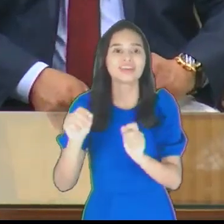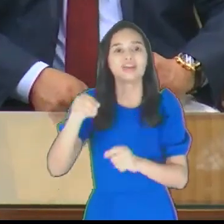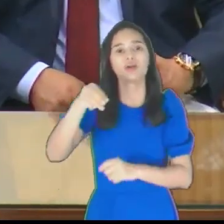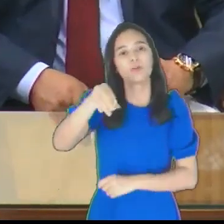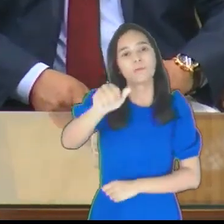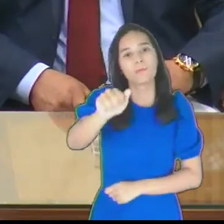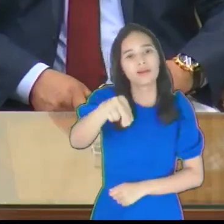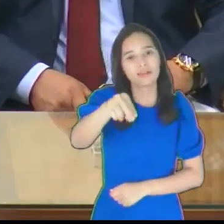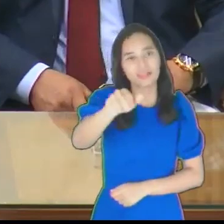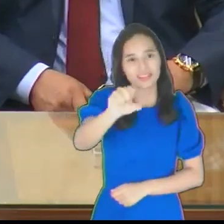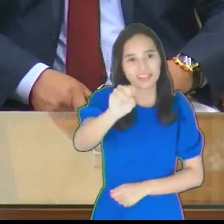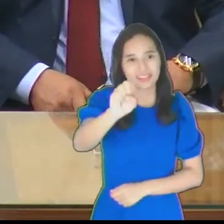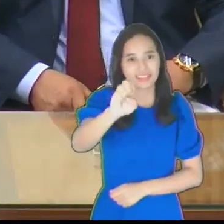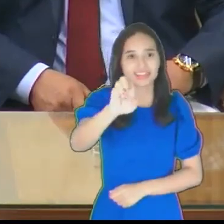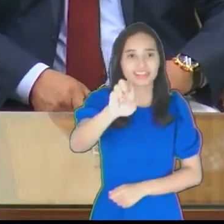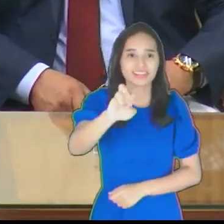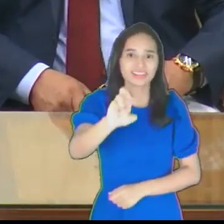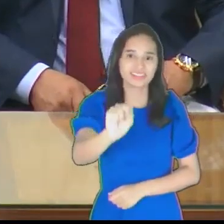Manassés.